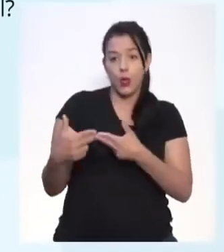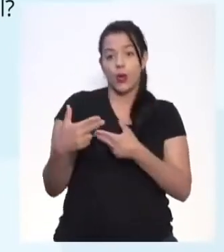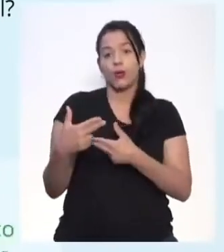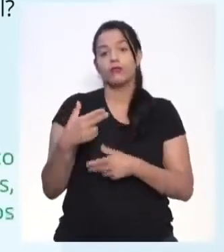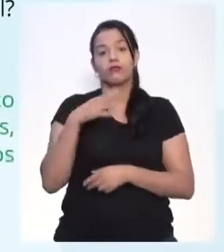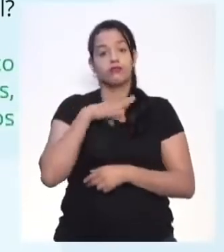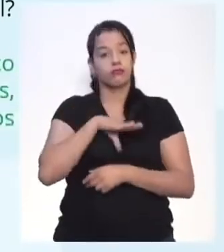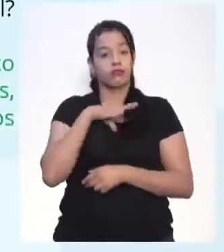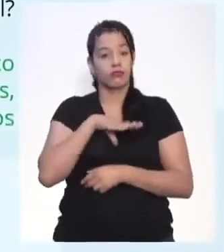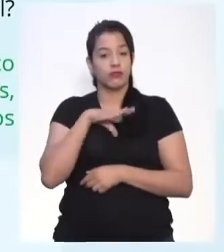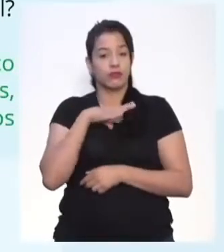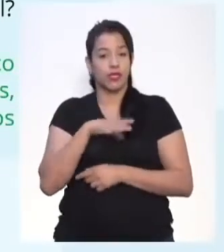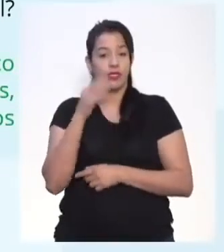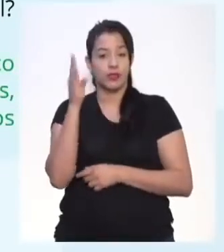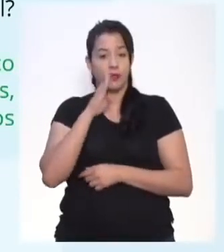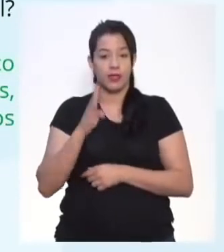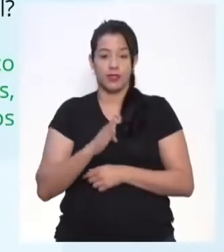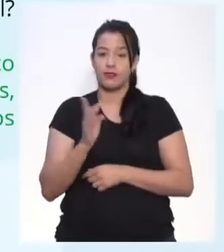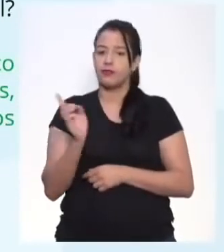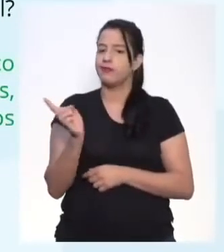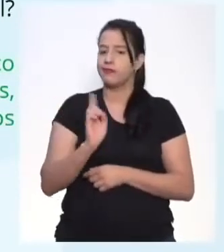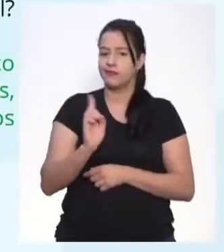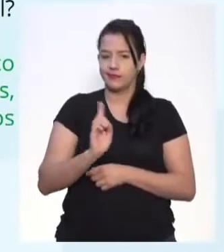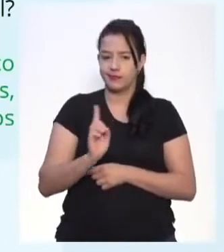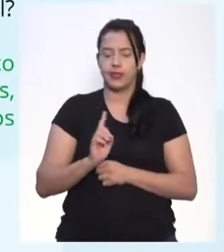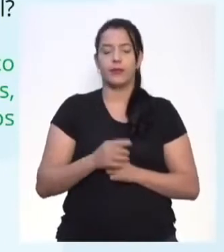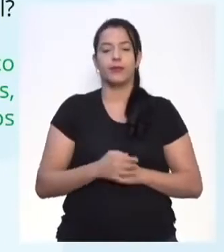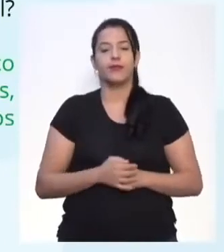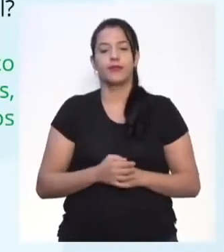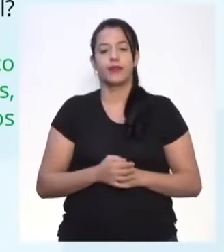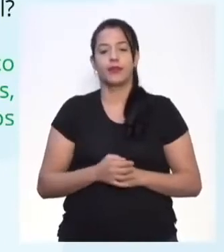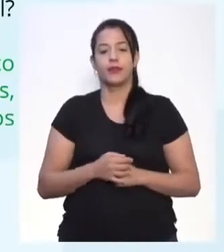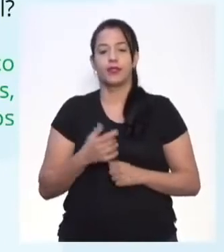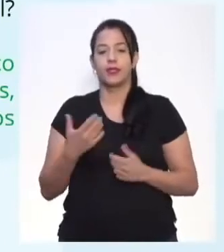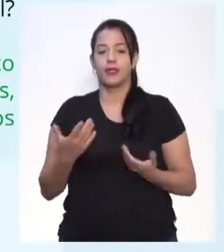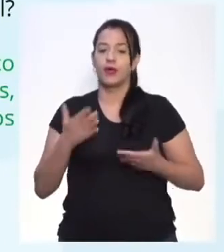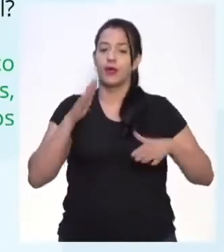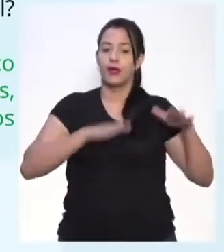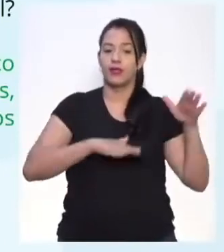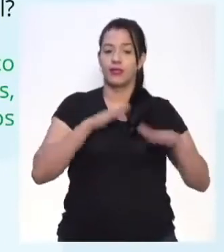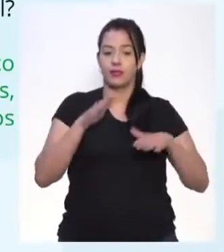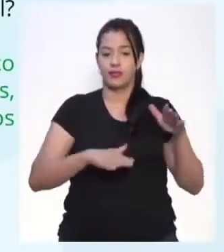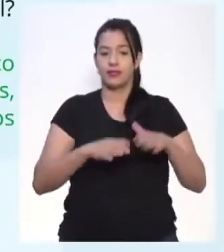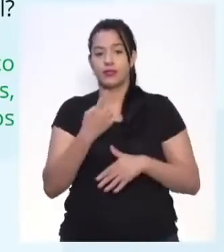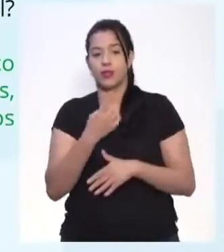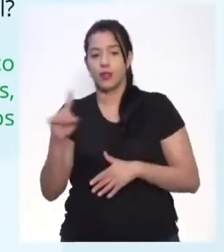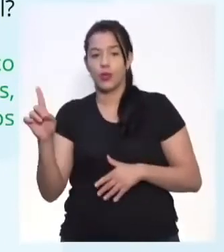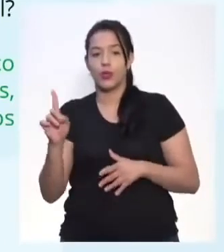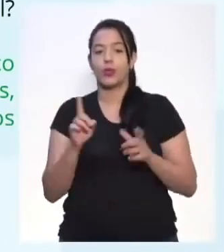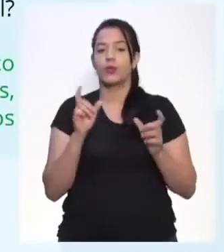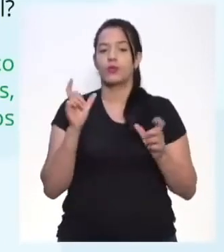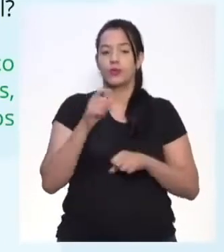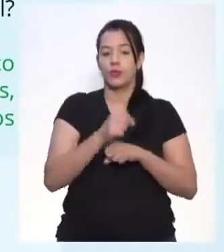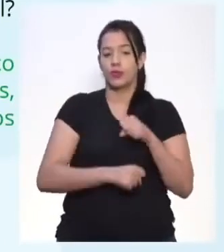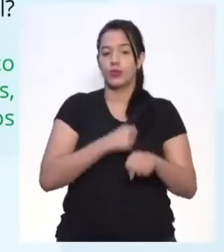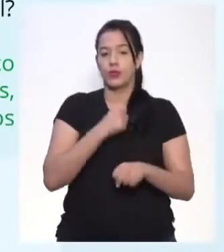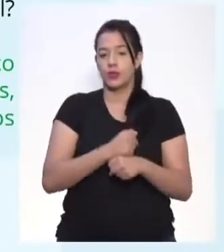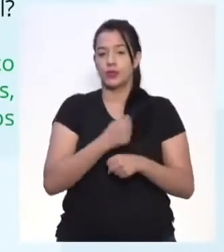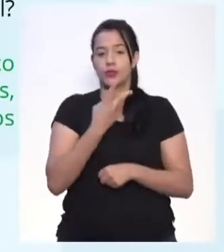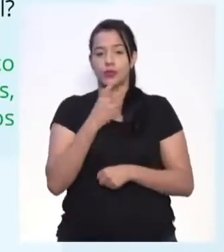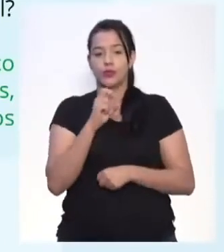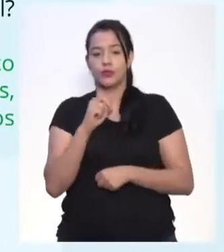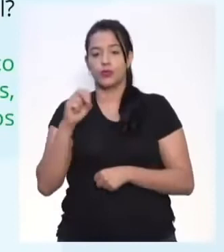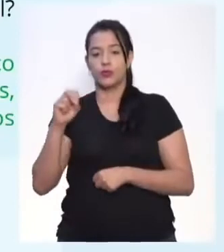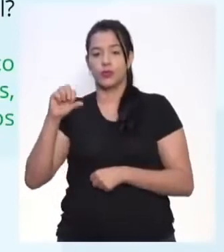de dar a resposta para vocês. Não, né? Pois, mesmo com o último acordo ortográfico que aconteceu lá em 2009, esses